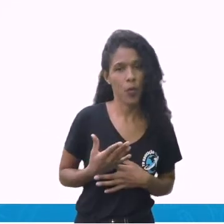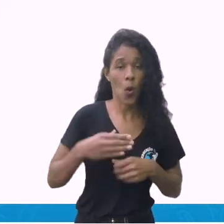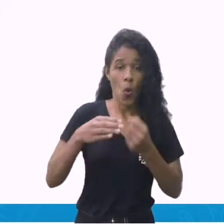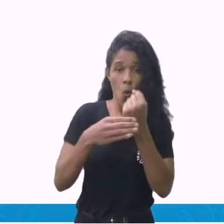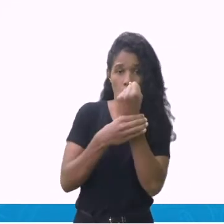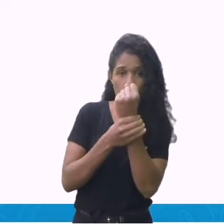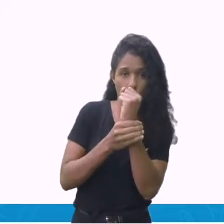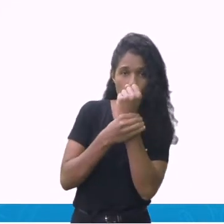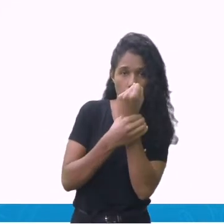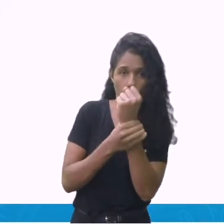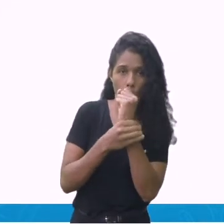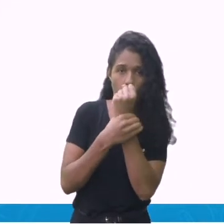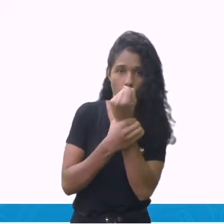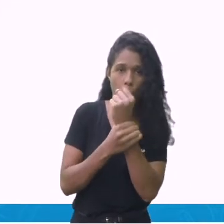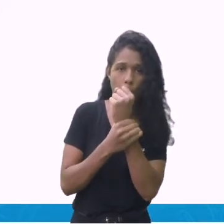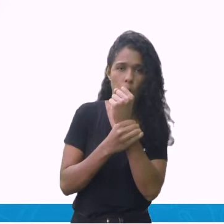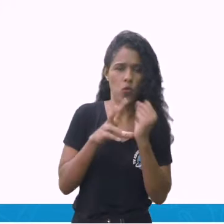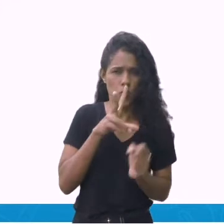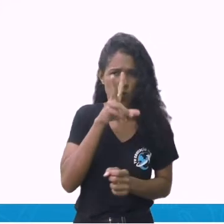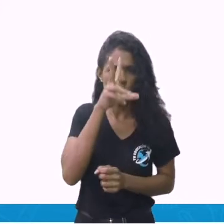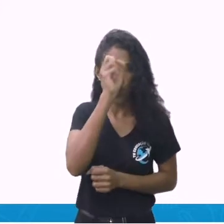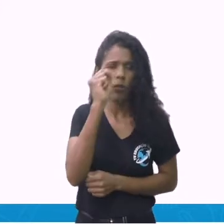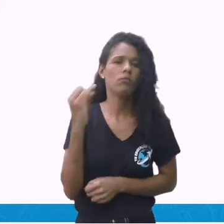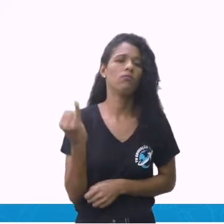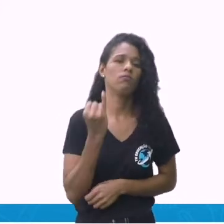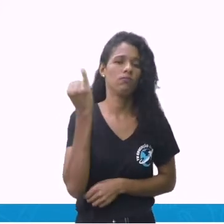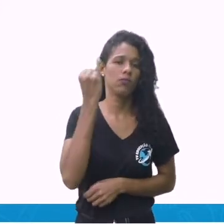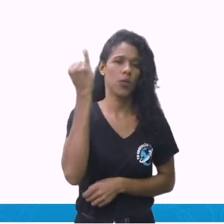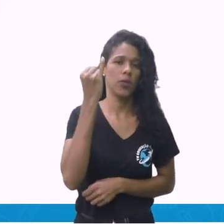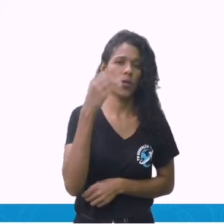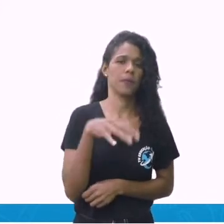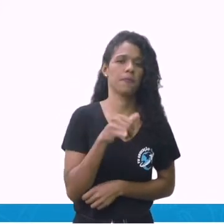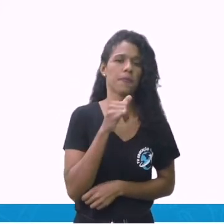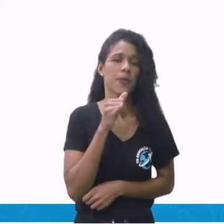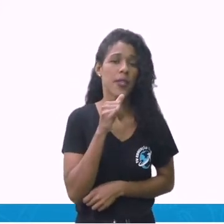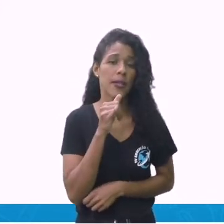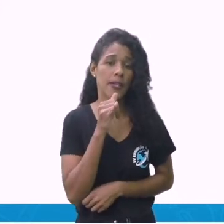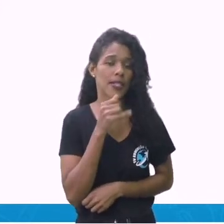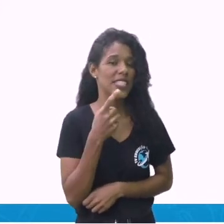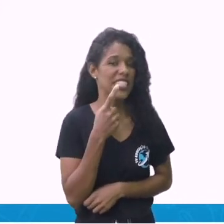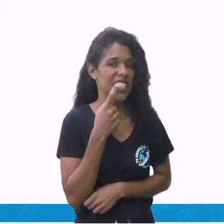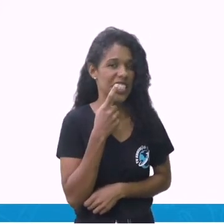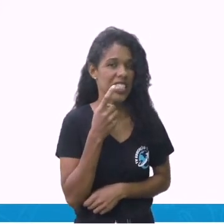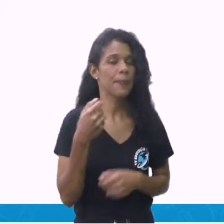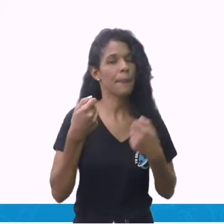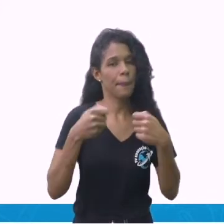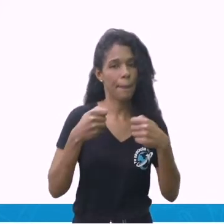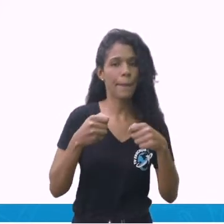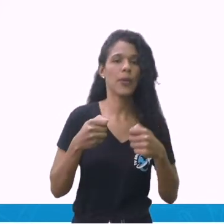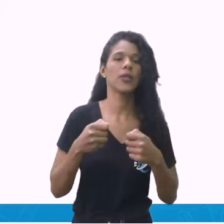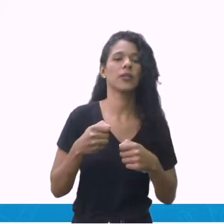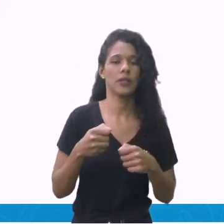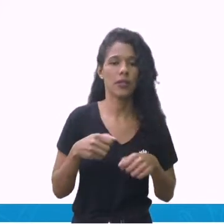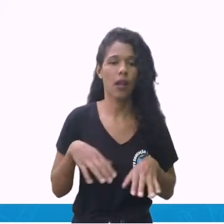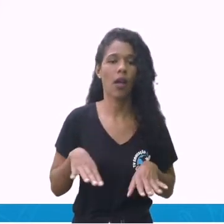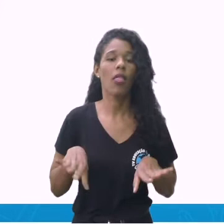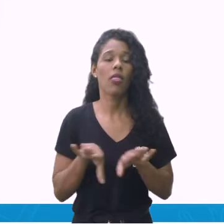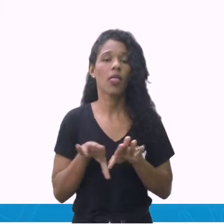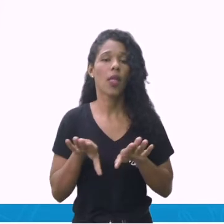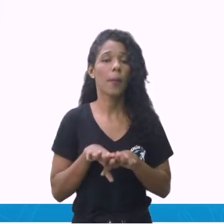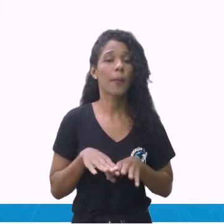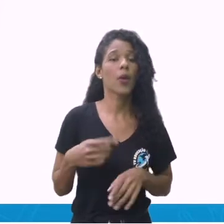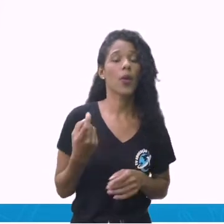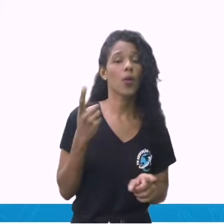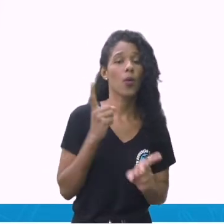importante. E a gente encontra em peixes, verduras, frutas, carnes, ovos e